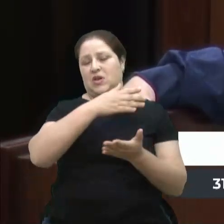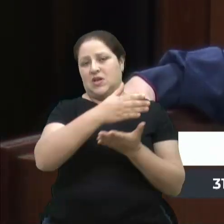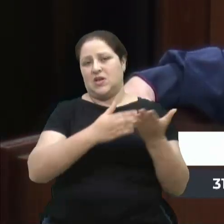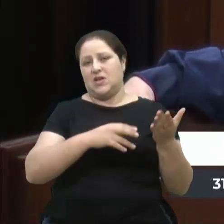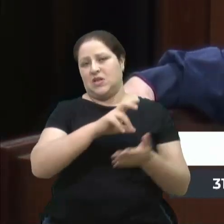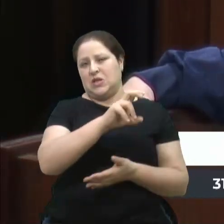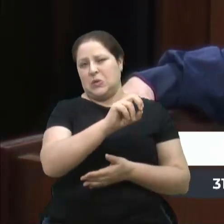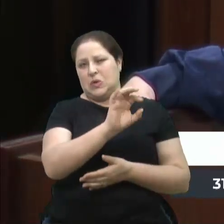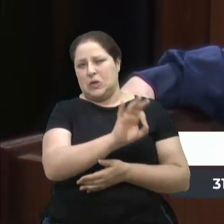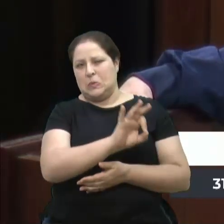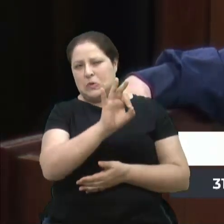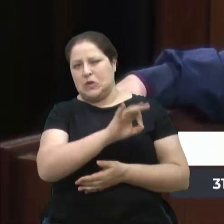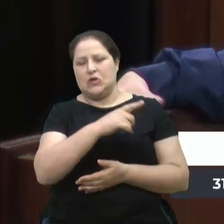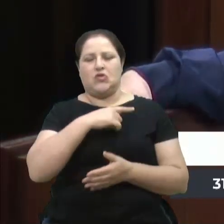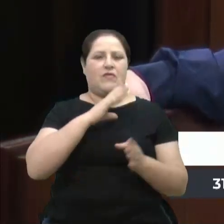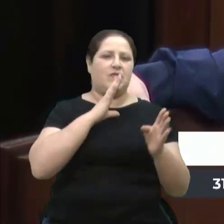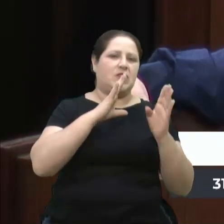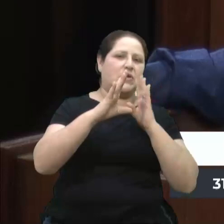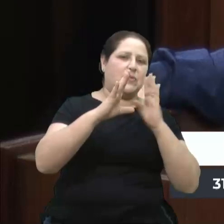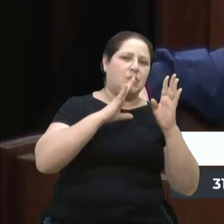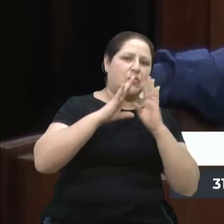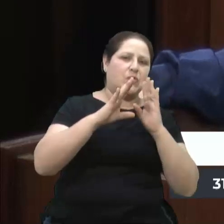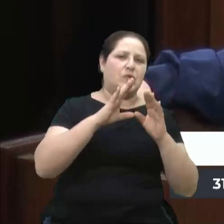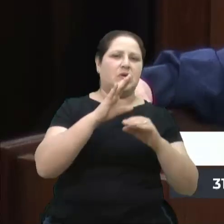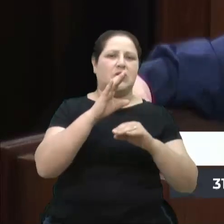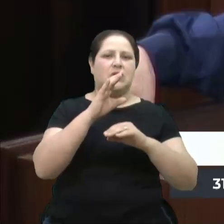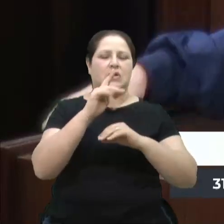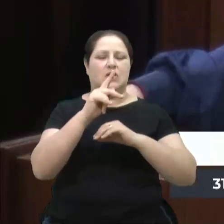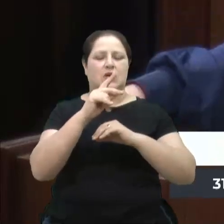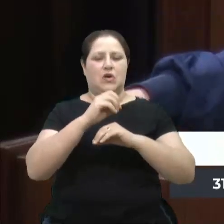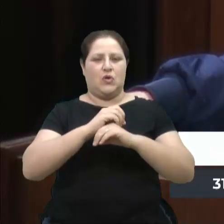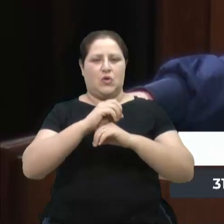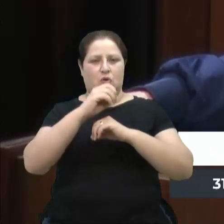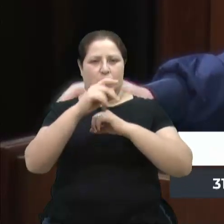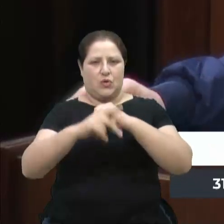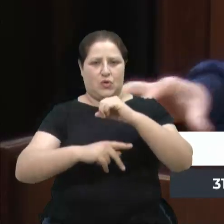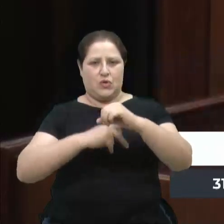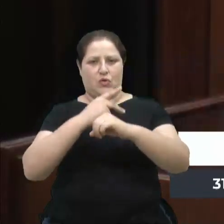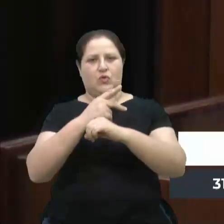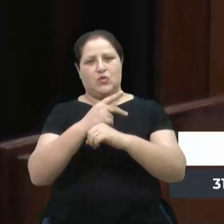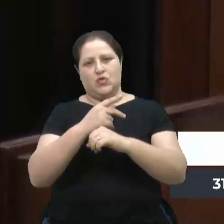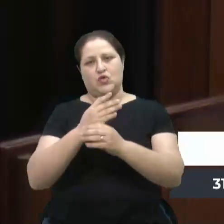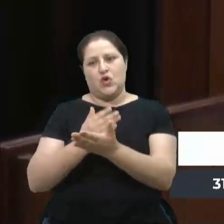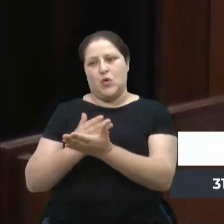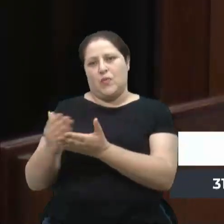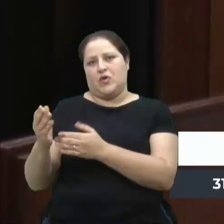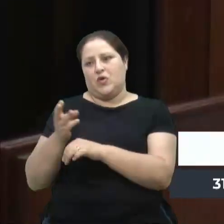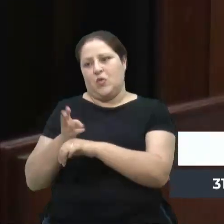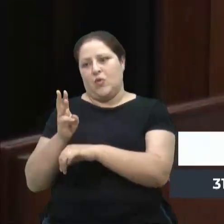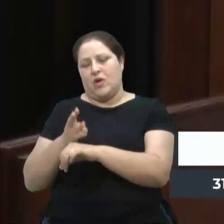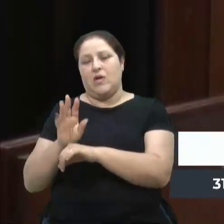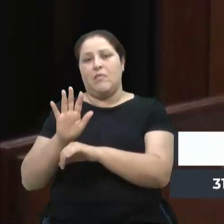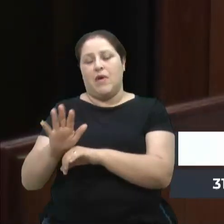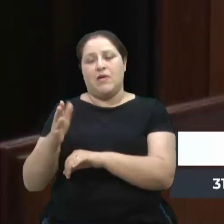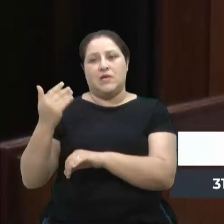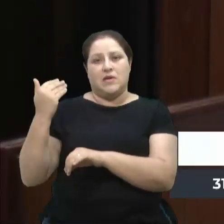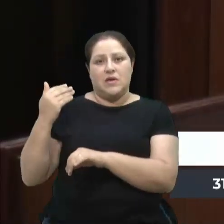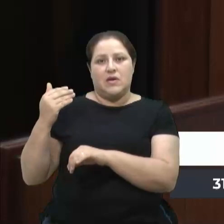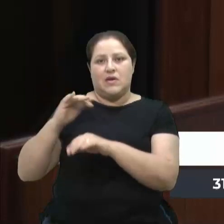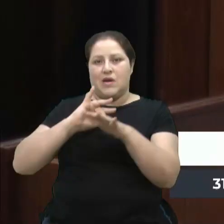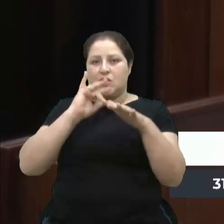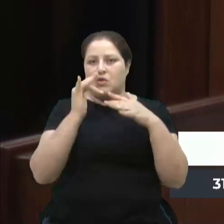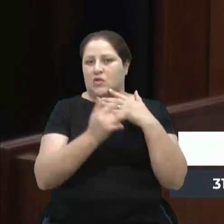Orkut, era Facebook, o WhatsApp estava recém entrando. Mas mesmo assim começou uma explosão através das redes sociais,